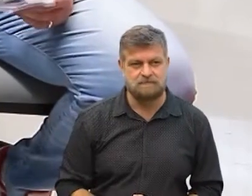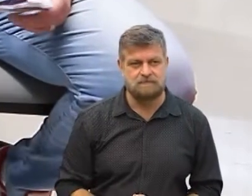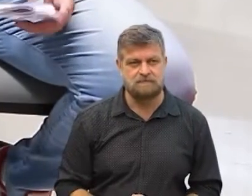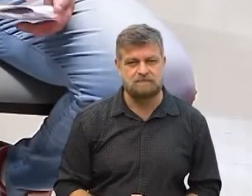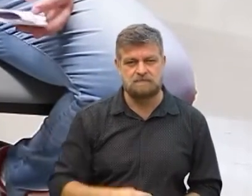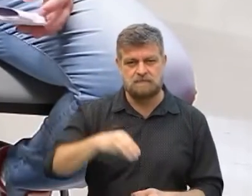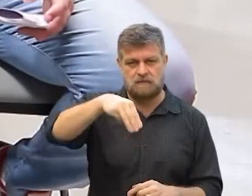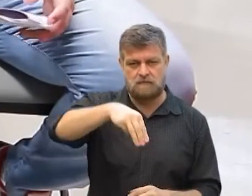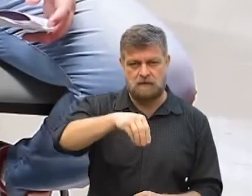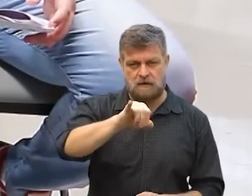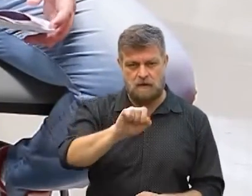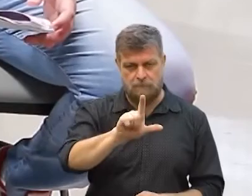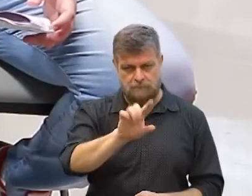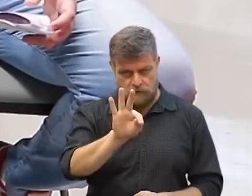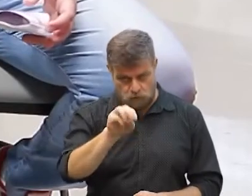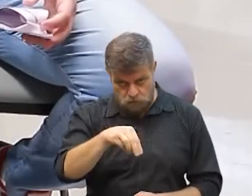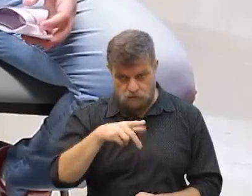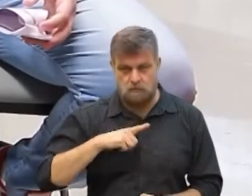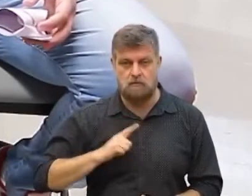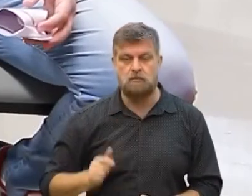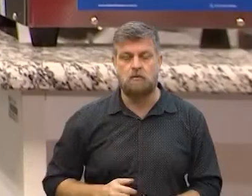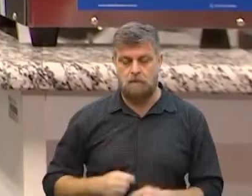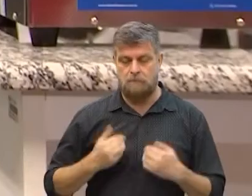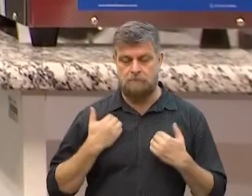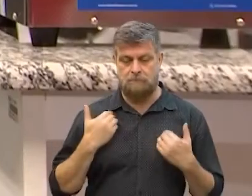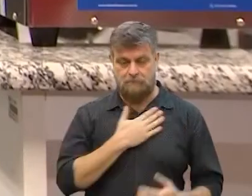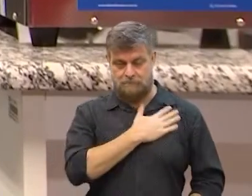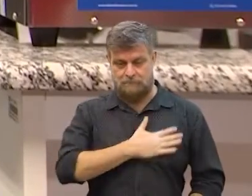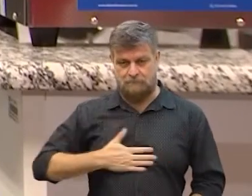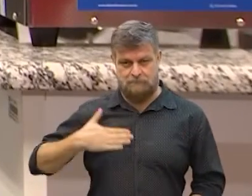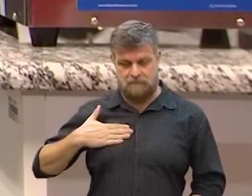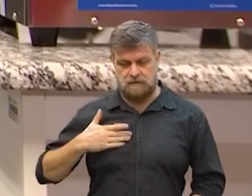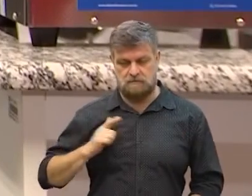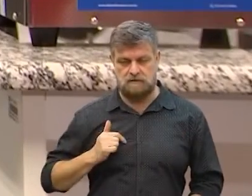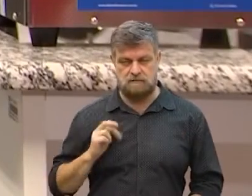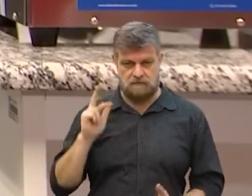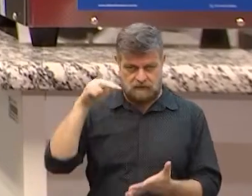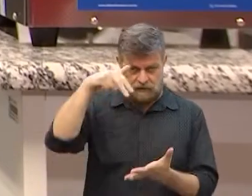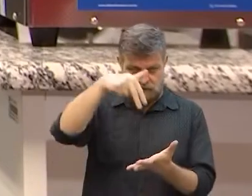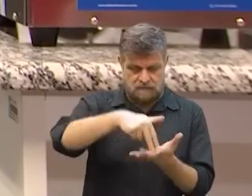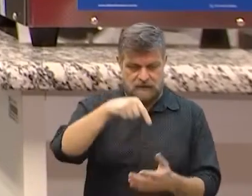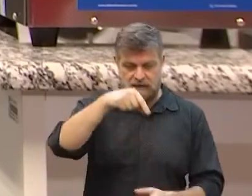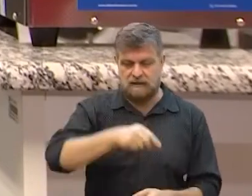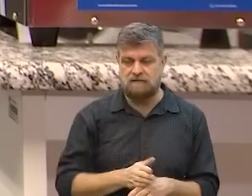Milton Ribeiro, ministro, esteve aqui, né? Ele esteve aqui durante uma feira do Nióbio, né,